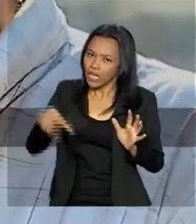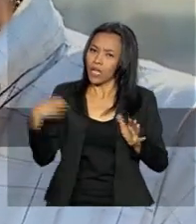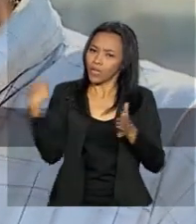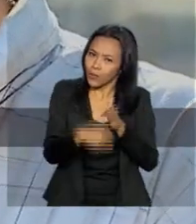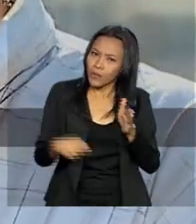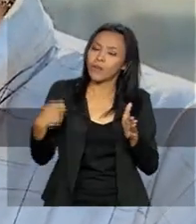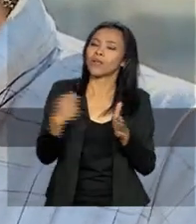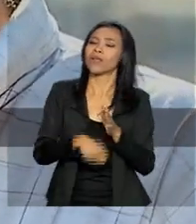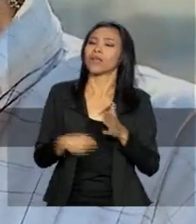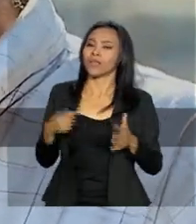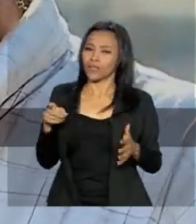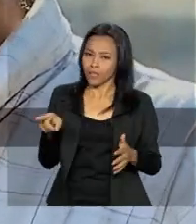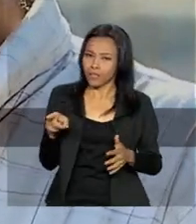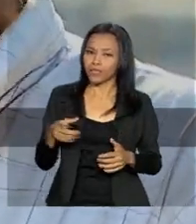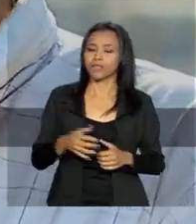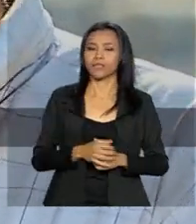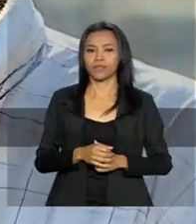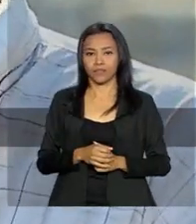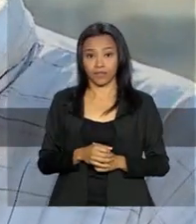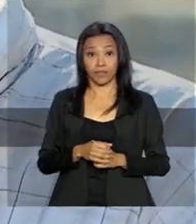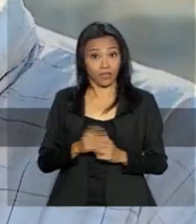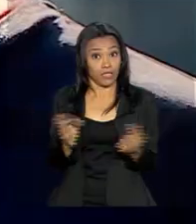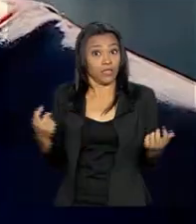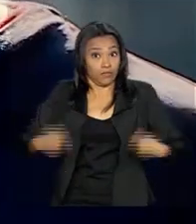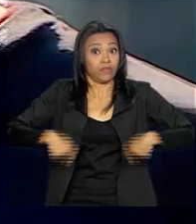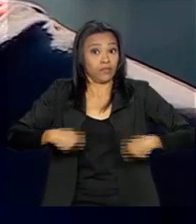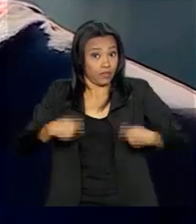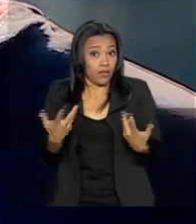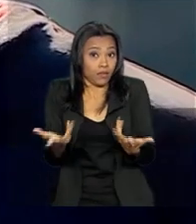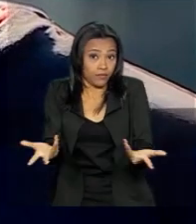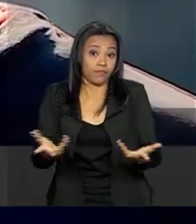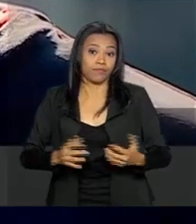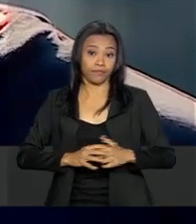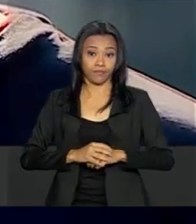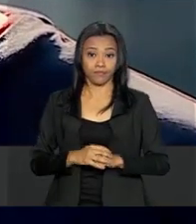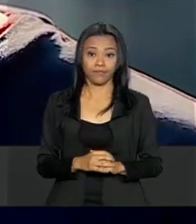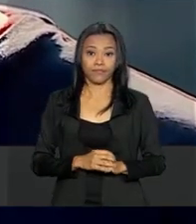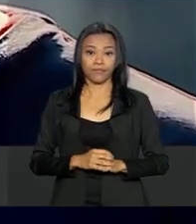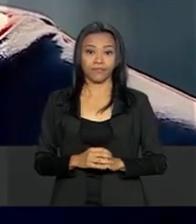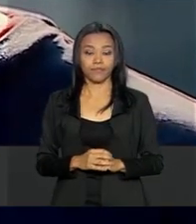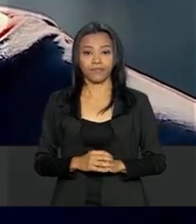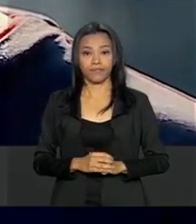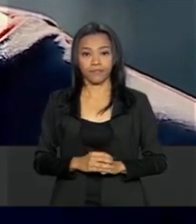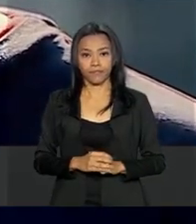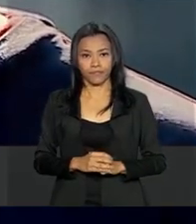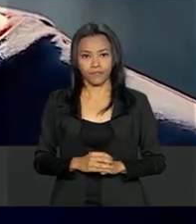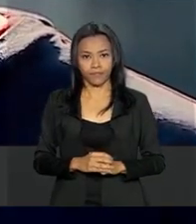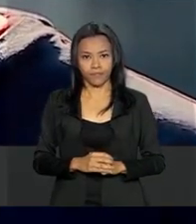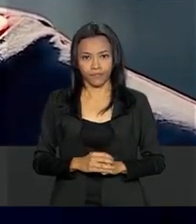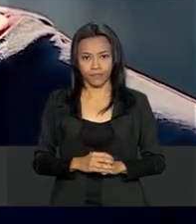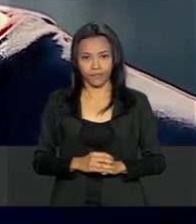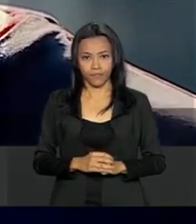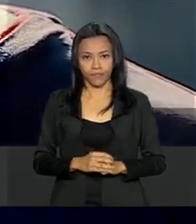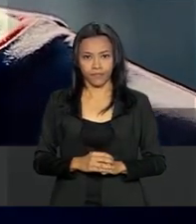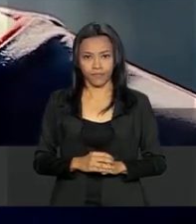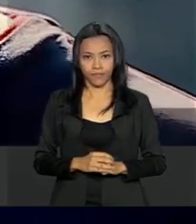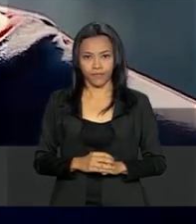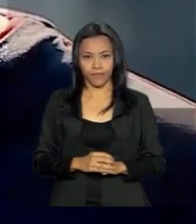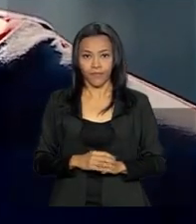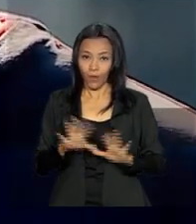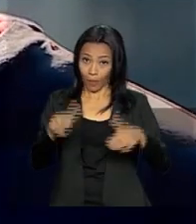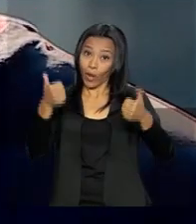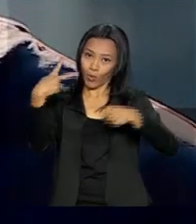mesmo mui muito necessário a esperança assim um paraguai melhor o